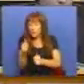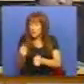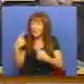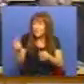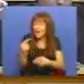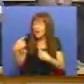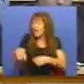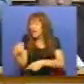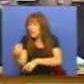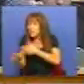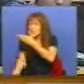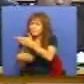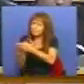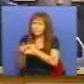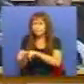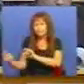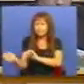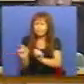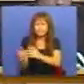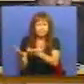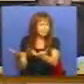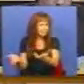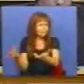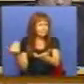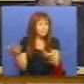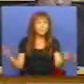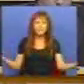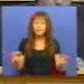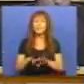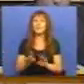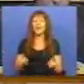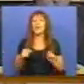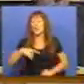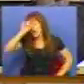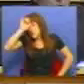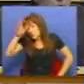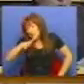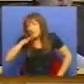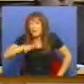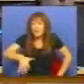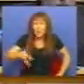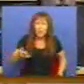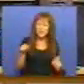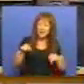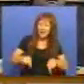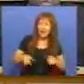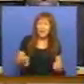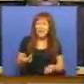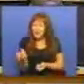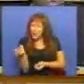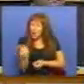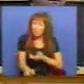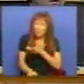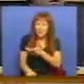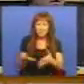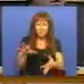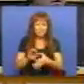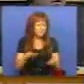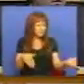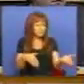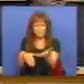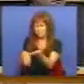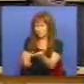possa ter presidido a este debate. E com o devido respeito direi, nessa circunstância, perante